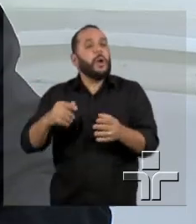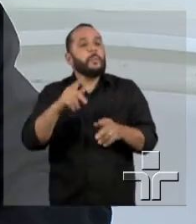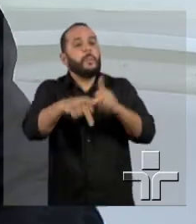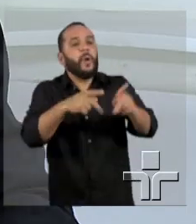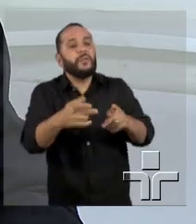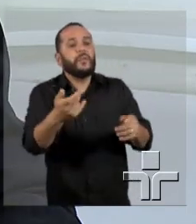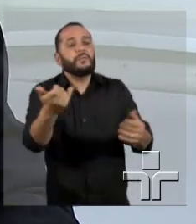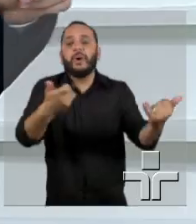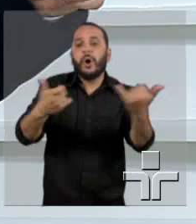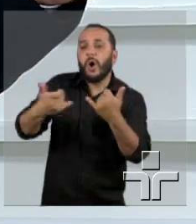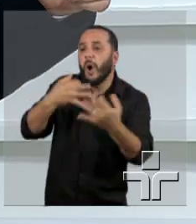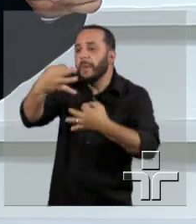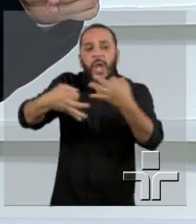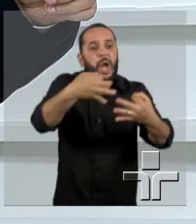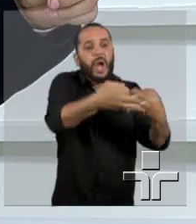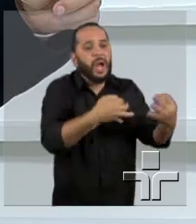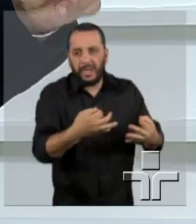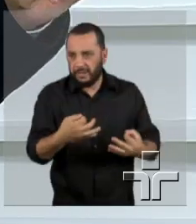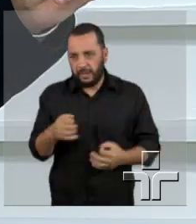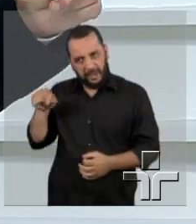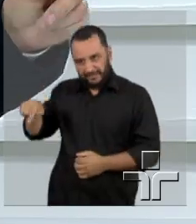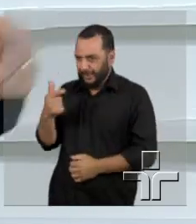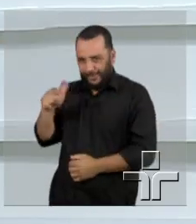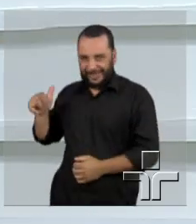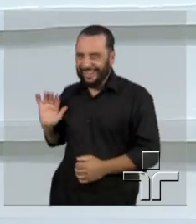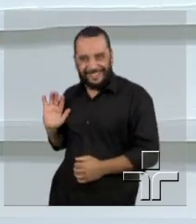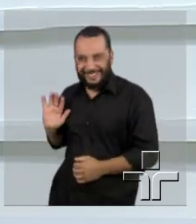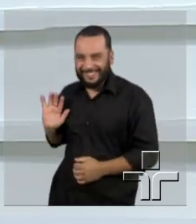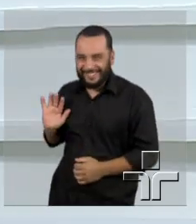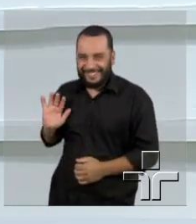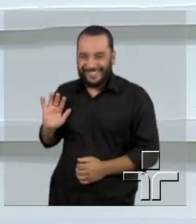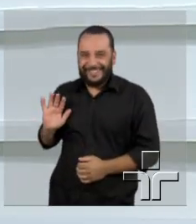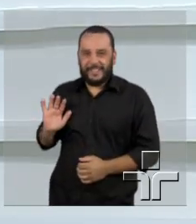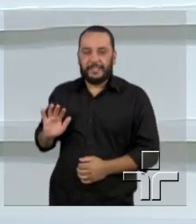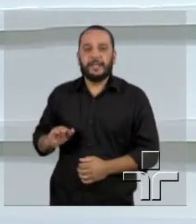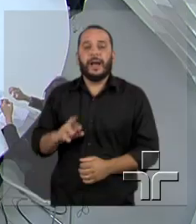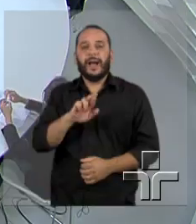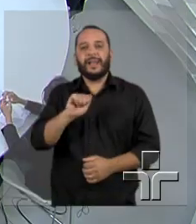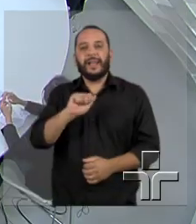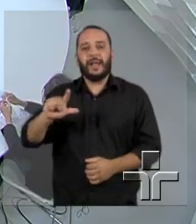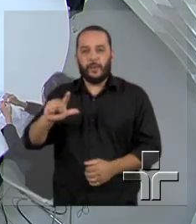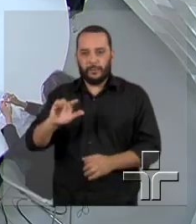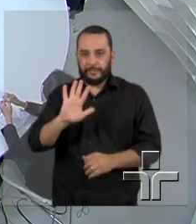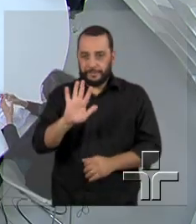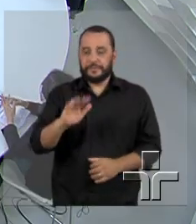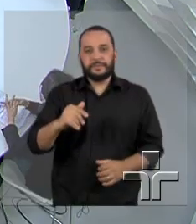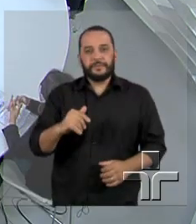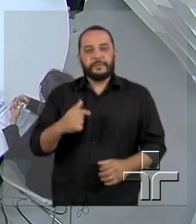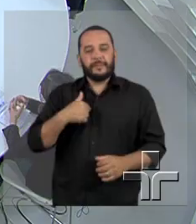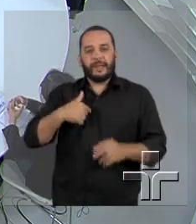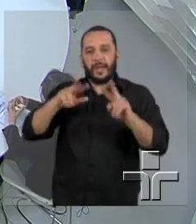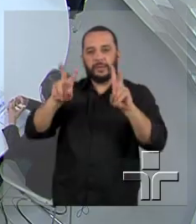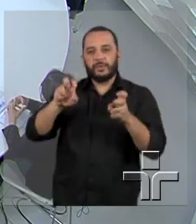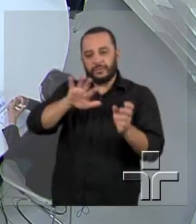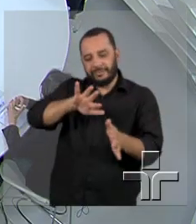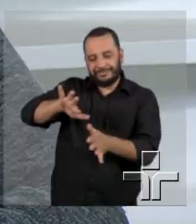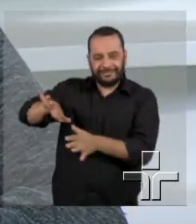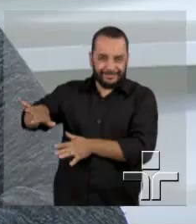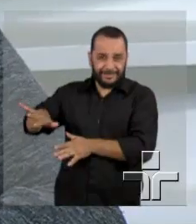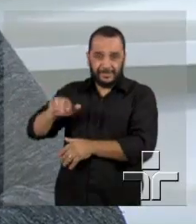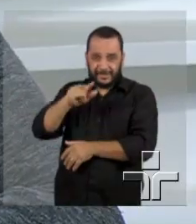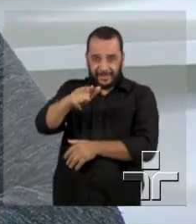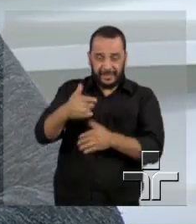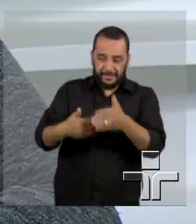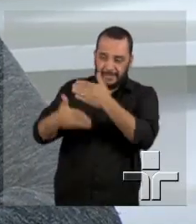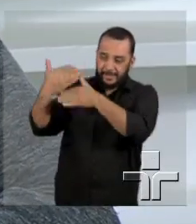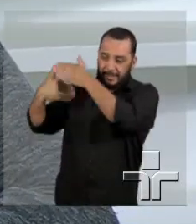feito. Ministro, desculpe, a Raquel tinha pedido a palavra. Ministro, mudando um pouquinho de assunto, no passado o senhor